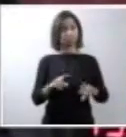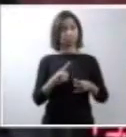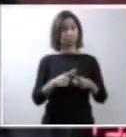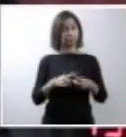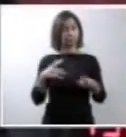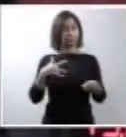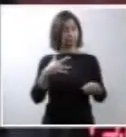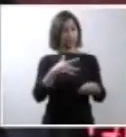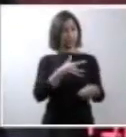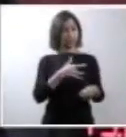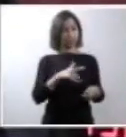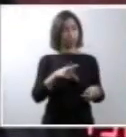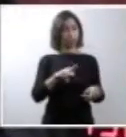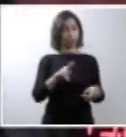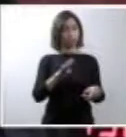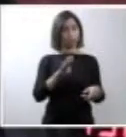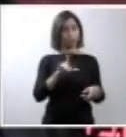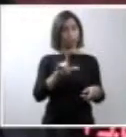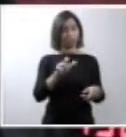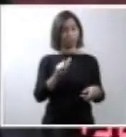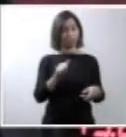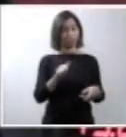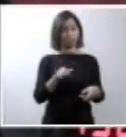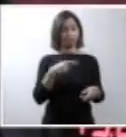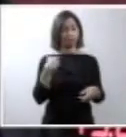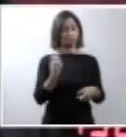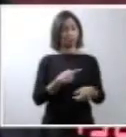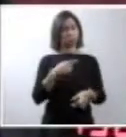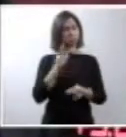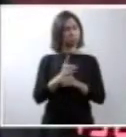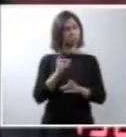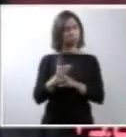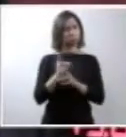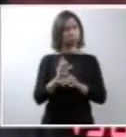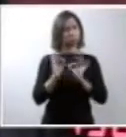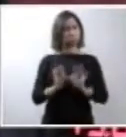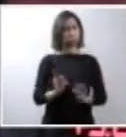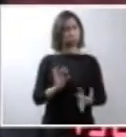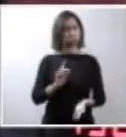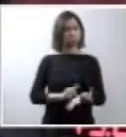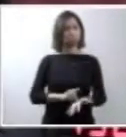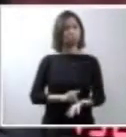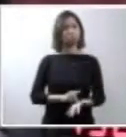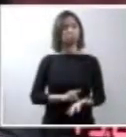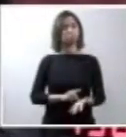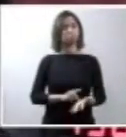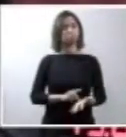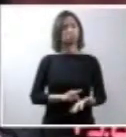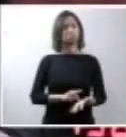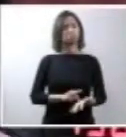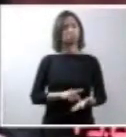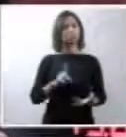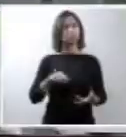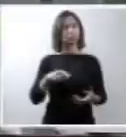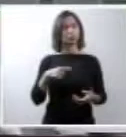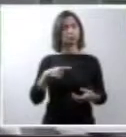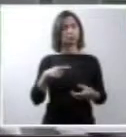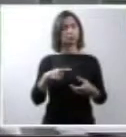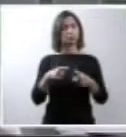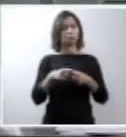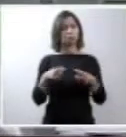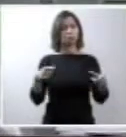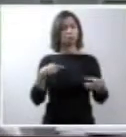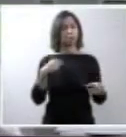de saúde pública, porque temos verificado, de fato, que esse, enfim, aumento, tanto